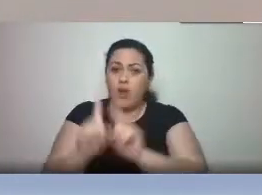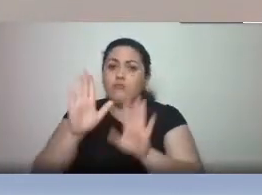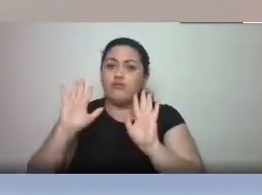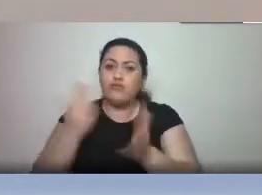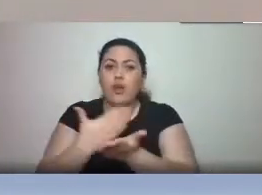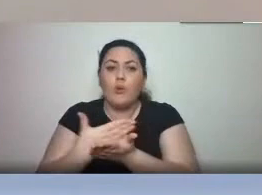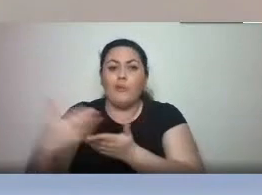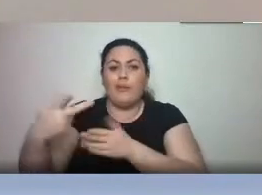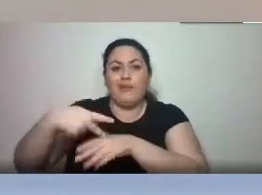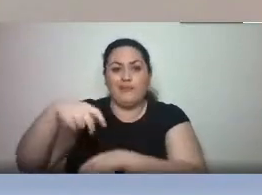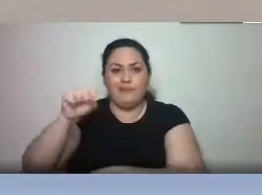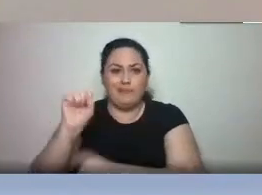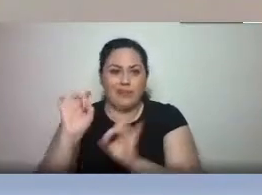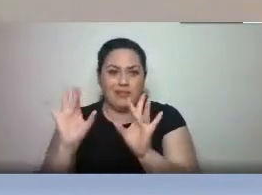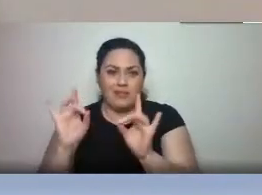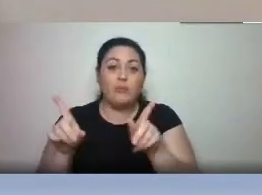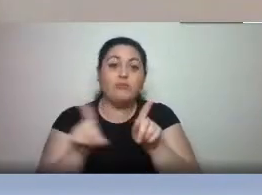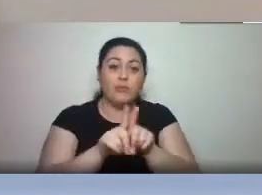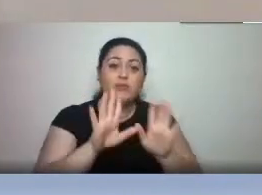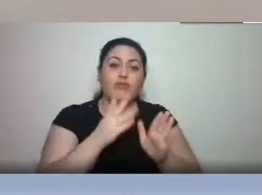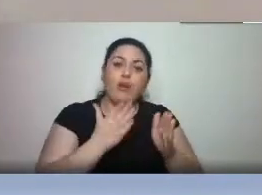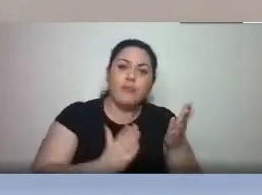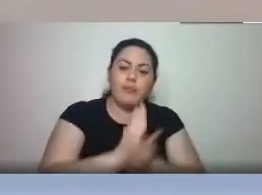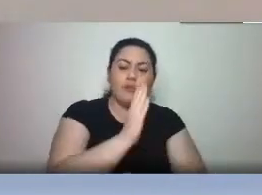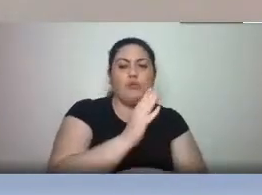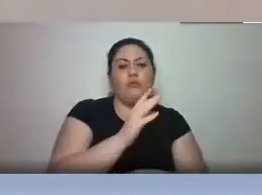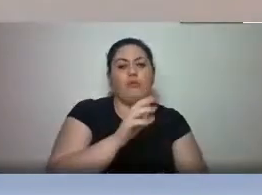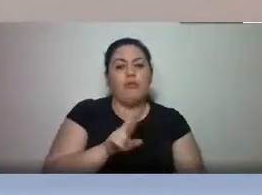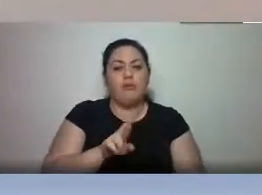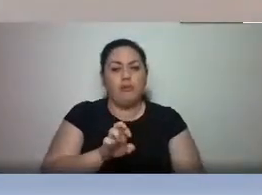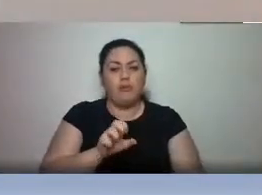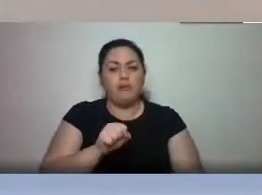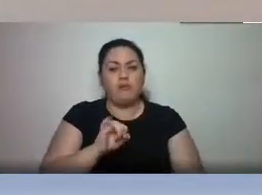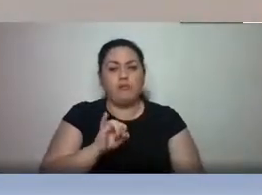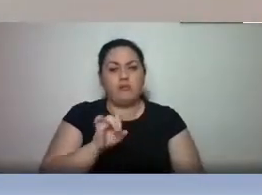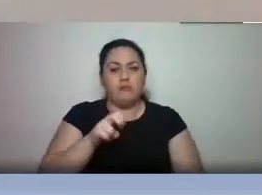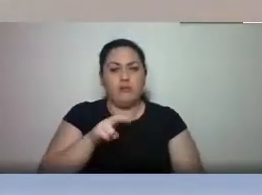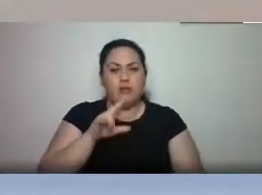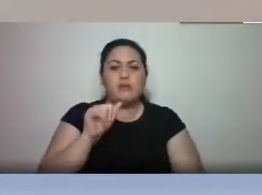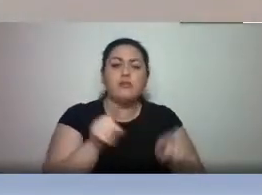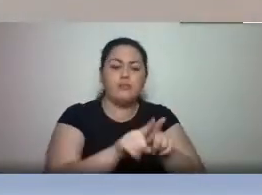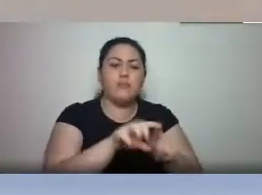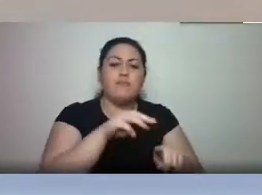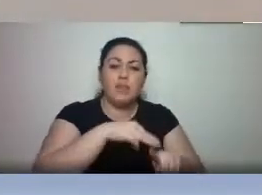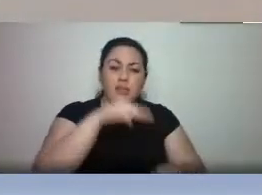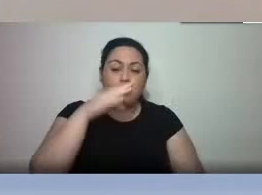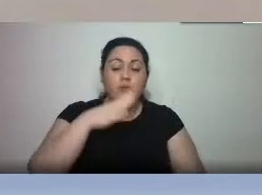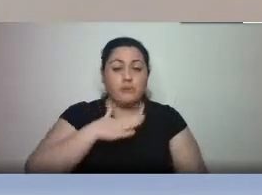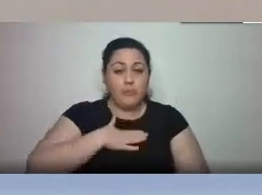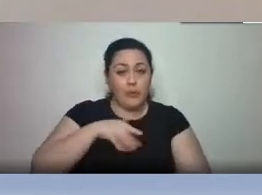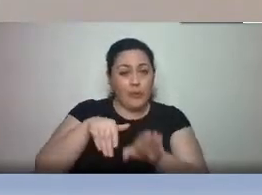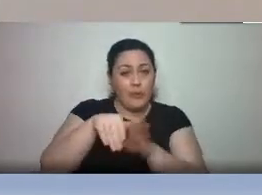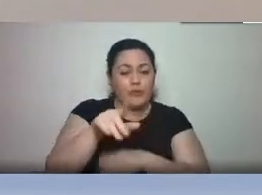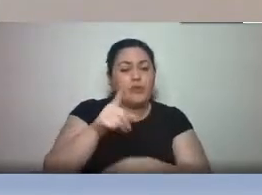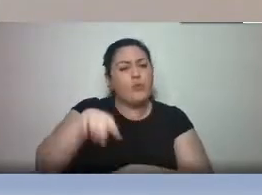em residências e mestrados. Meu conselho: mantenham essa fome de aprendizado e se mantenham sempre estudando e